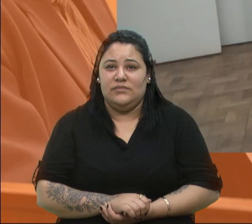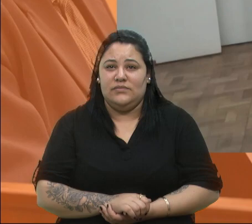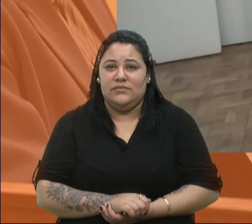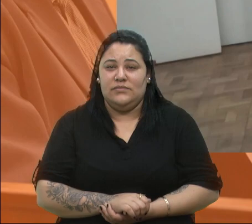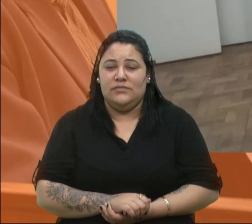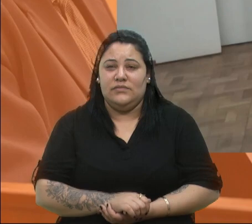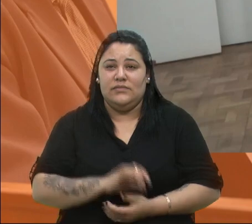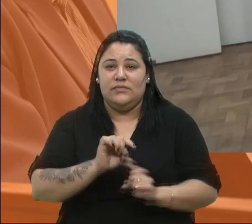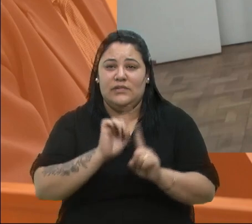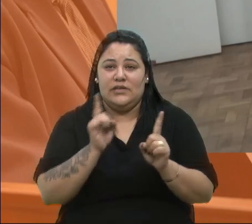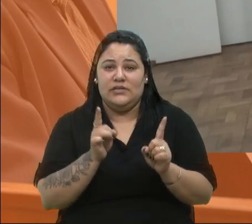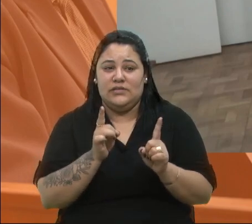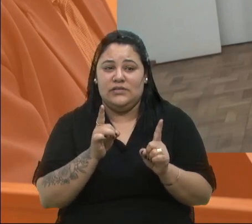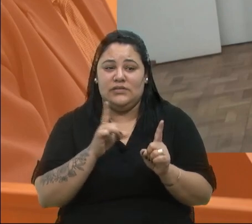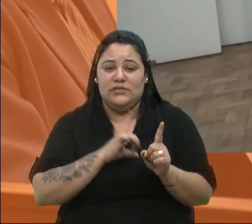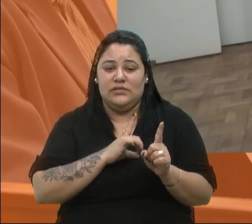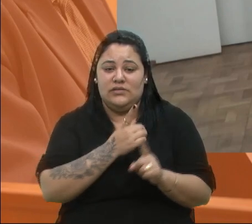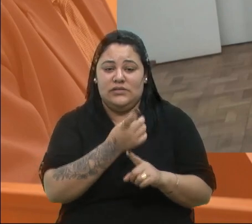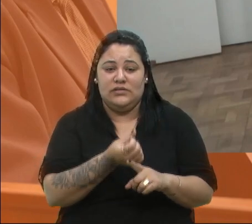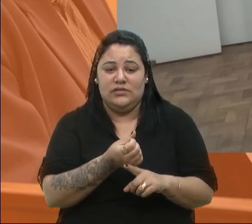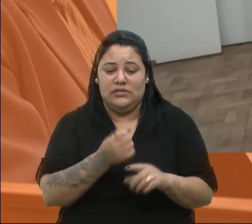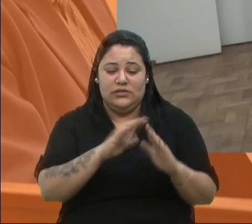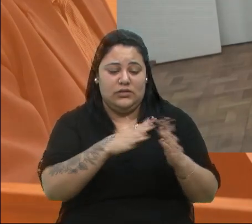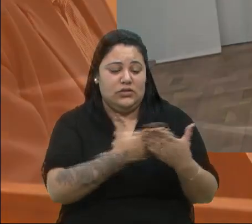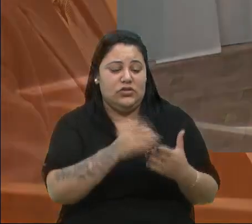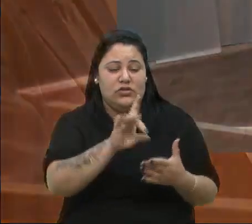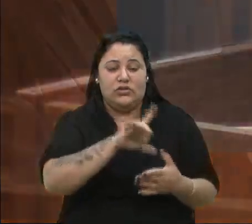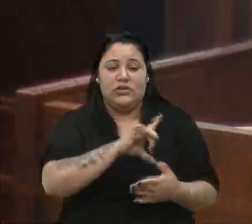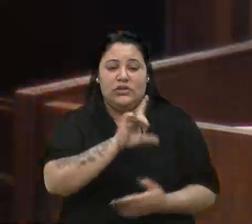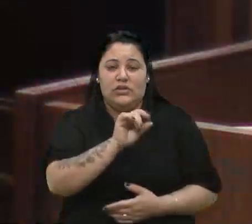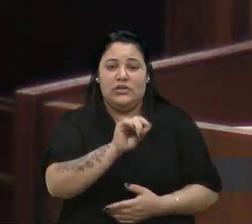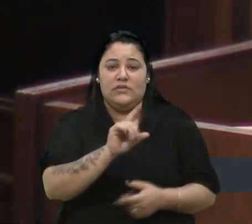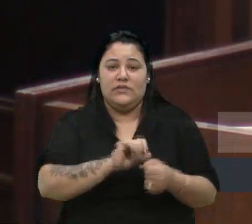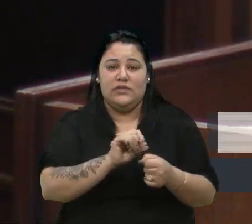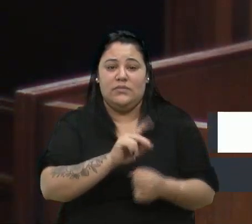83 escolas municipais que só tem 10 fazendo PPCI.